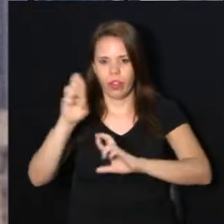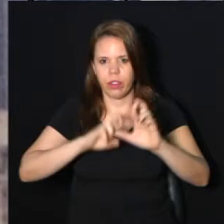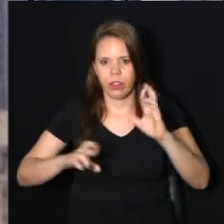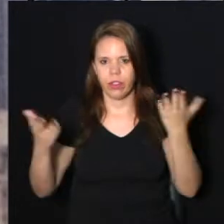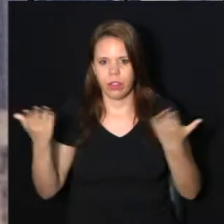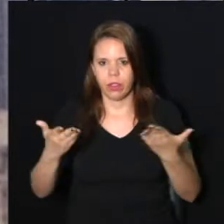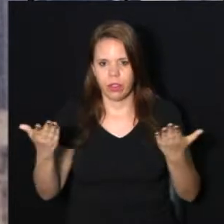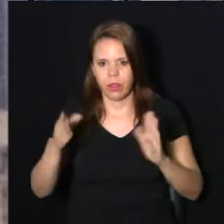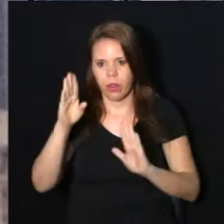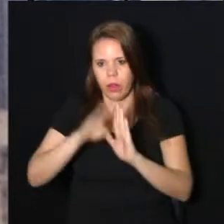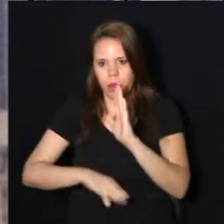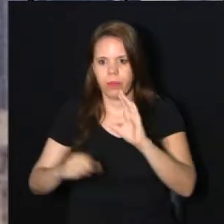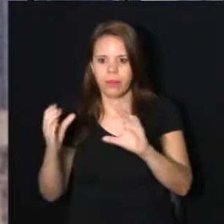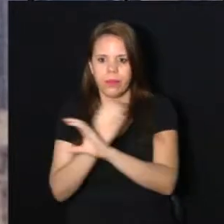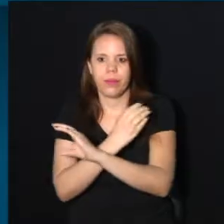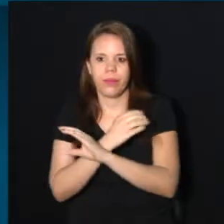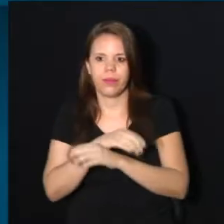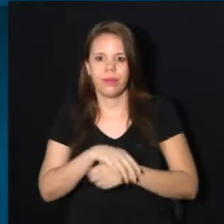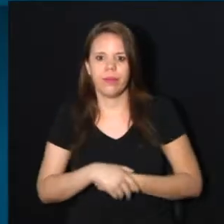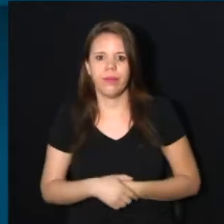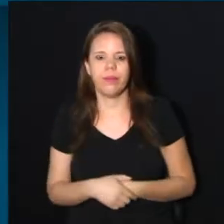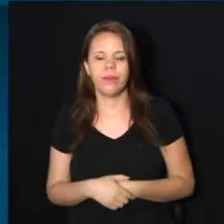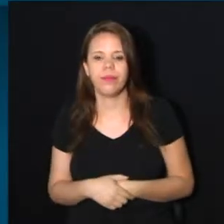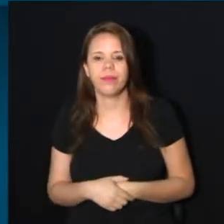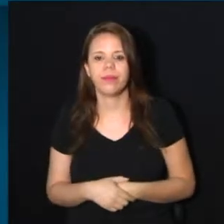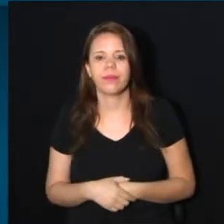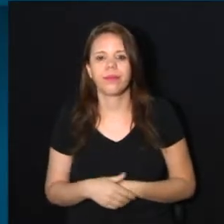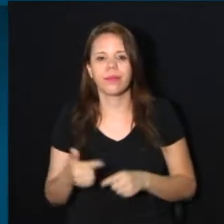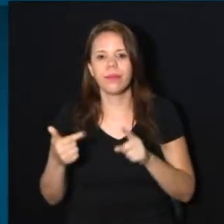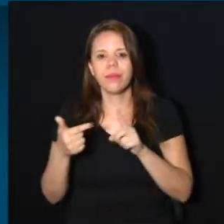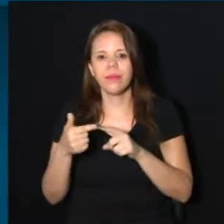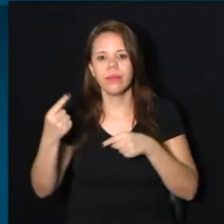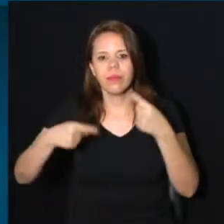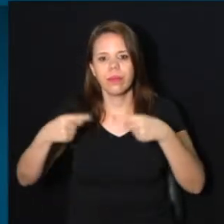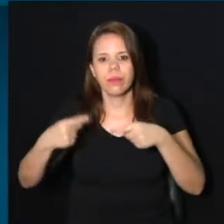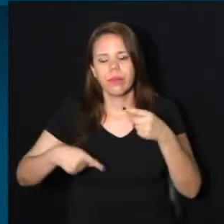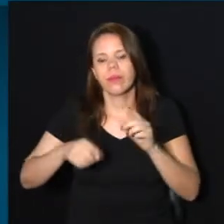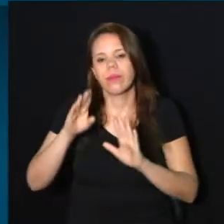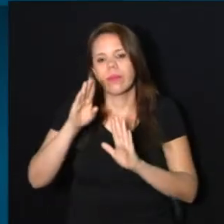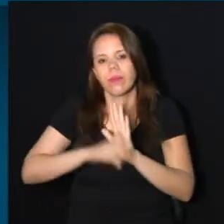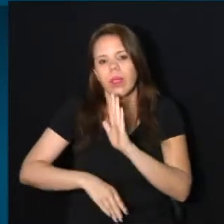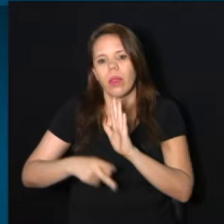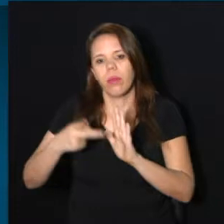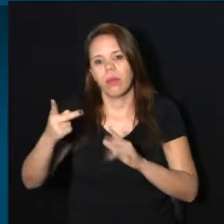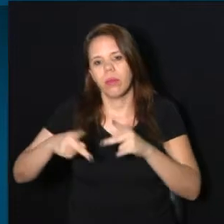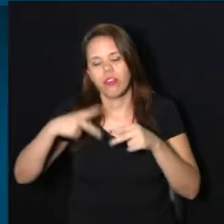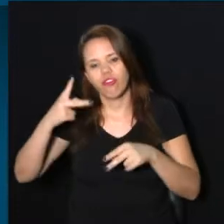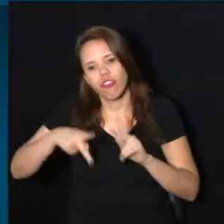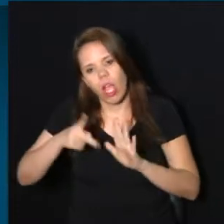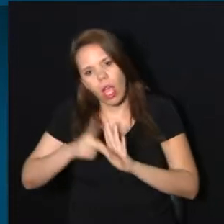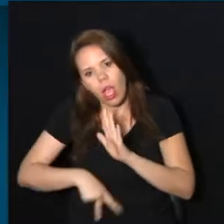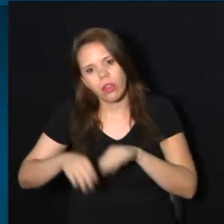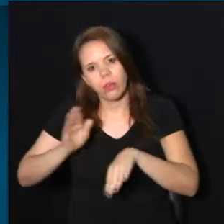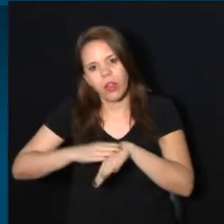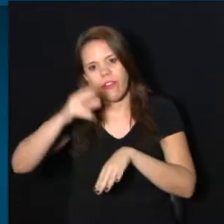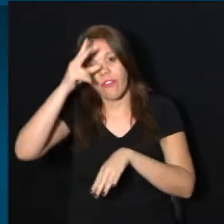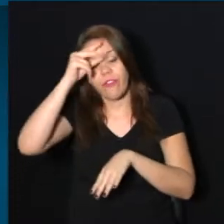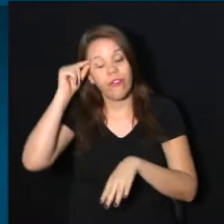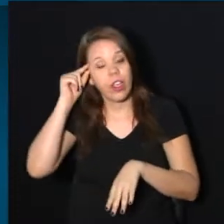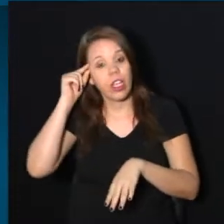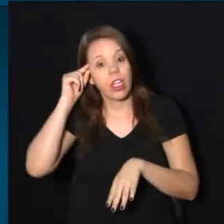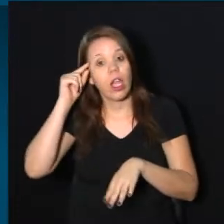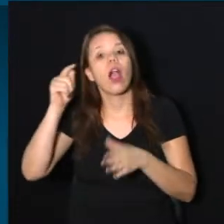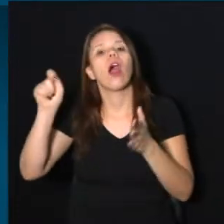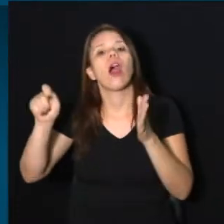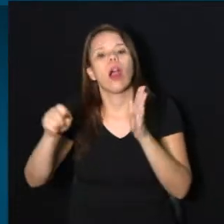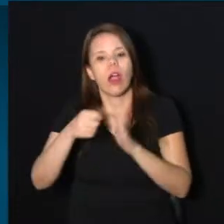Confira agora a pauta completa. Em segunda discussão está na pauta o projeto de autoria do prefeito que autoriza o Poder